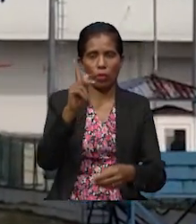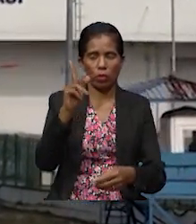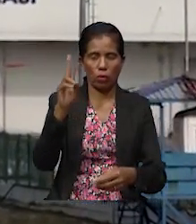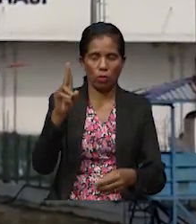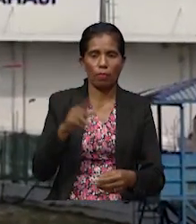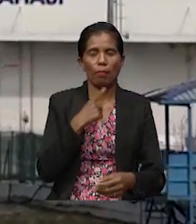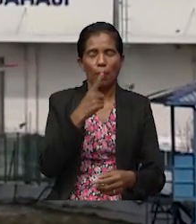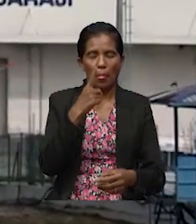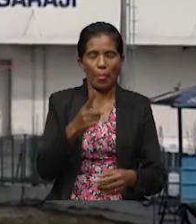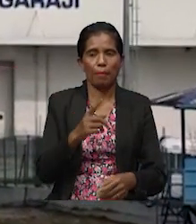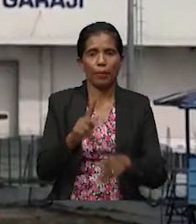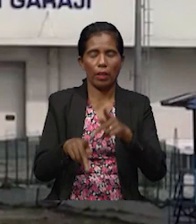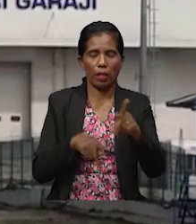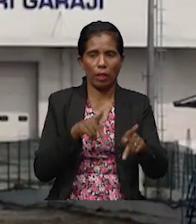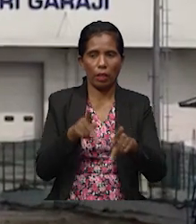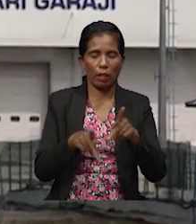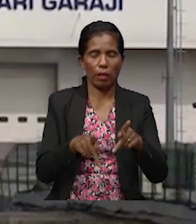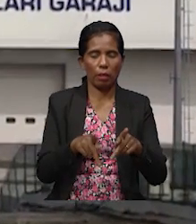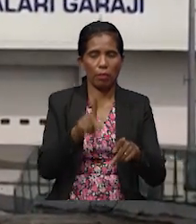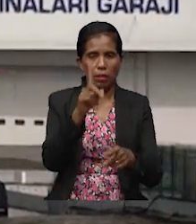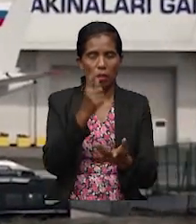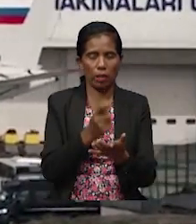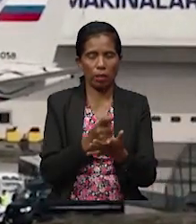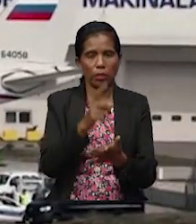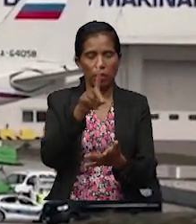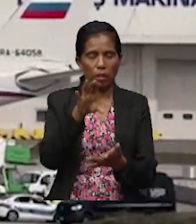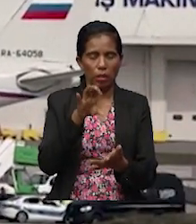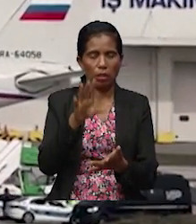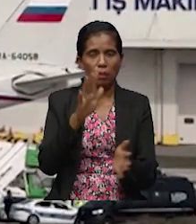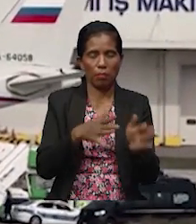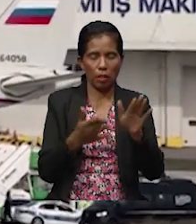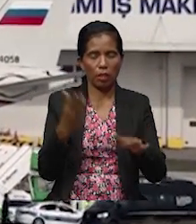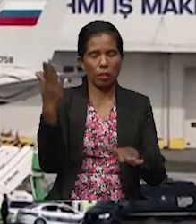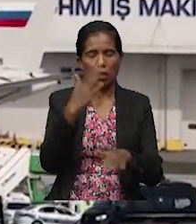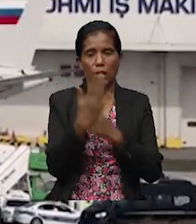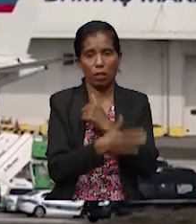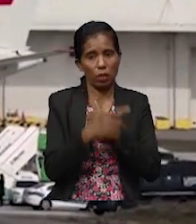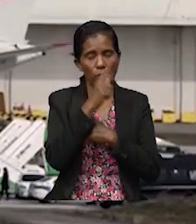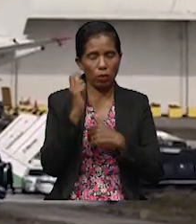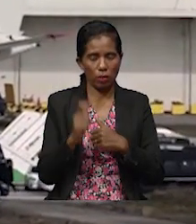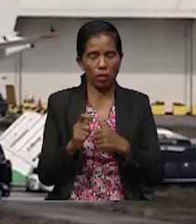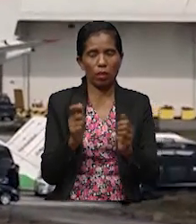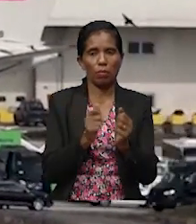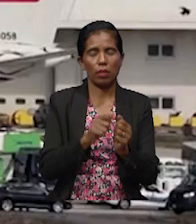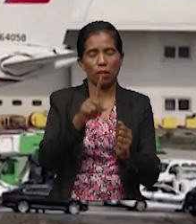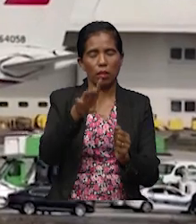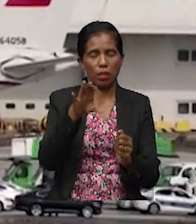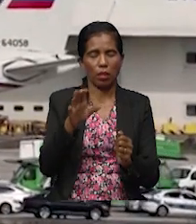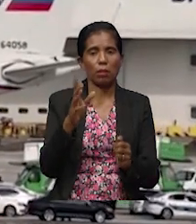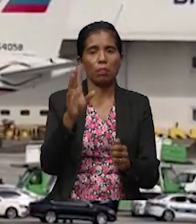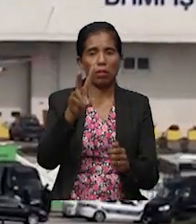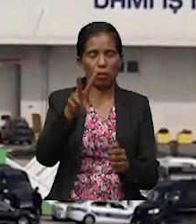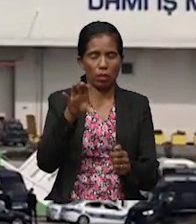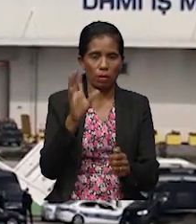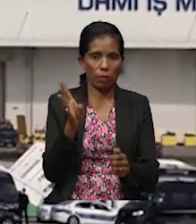anu, pelu menos ema rihung ida atu sida dibenura singida makmate iha Ukraina no rihung ida atu swalu hatlu resin rua hetan kanet.